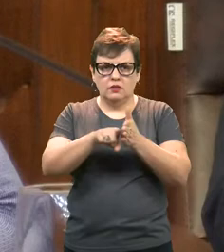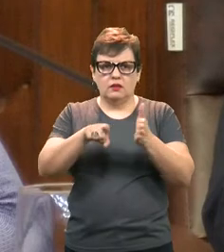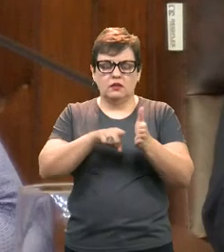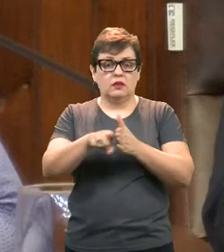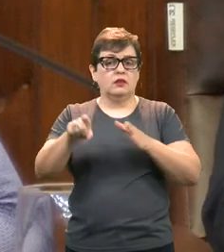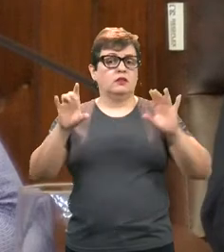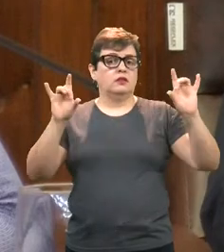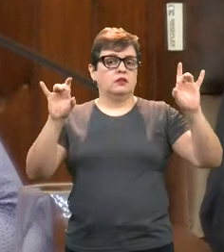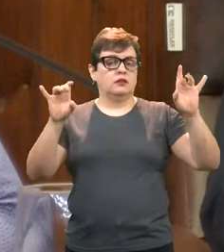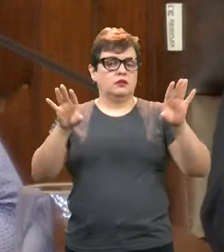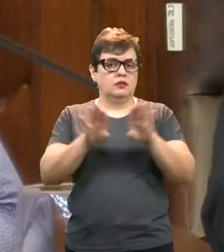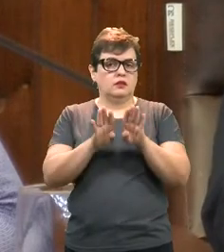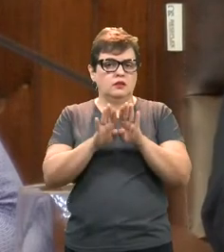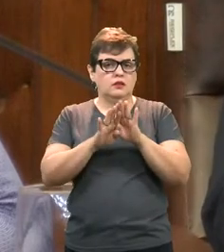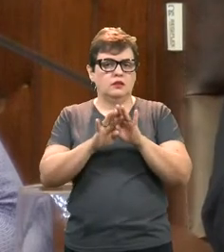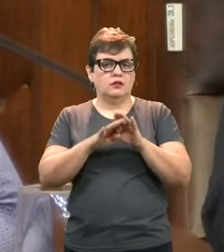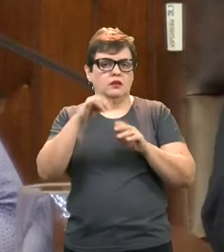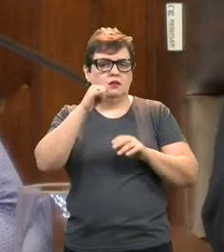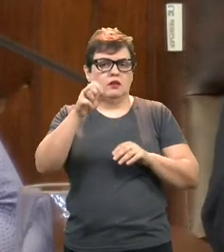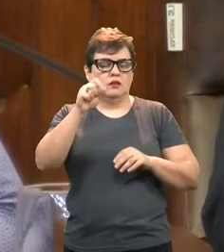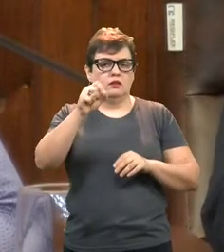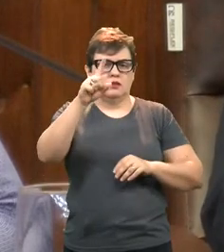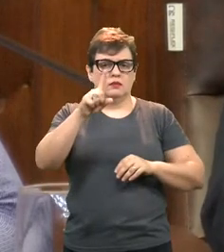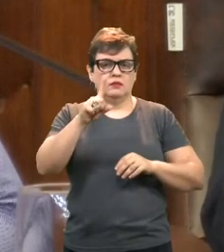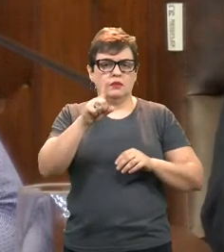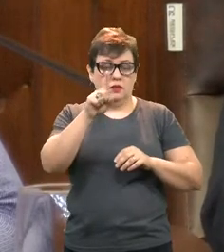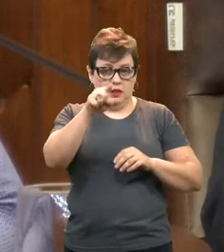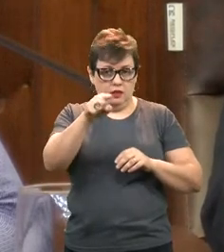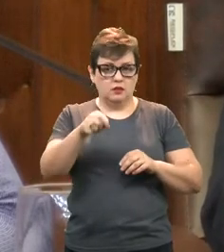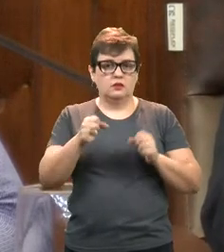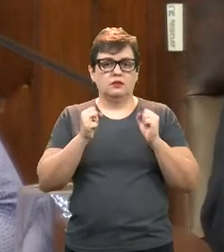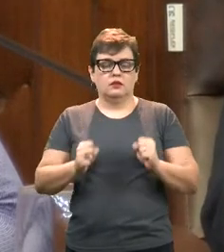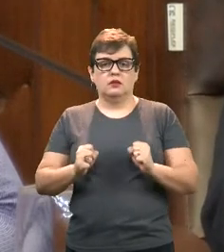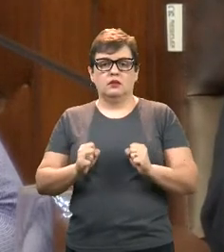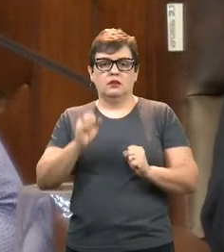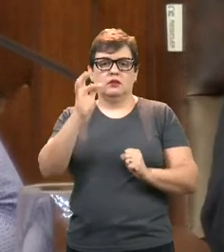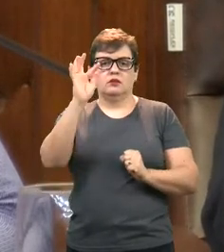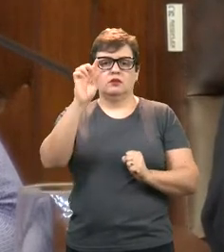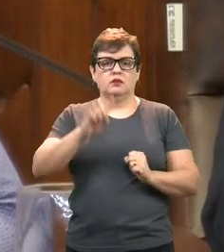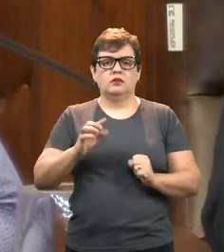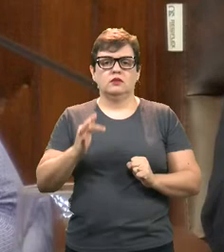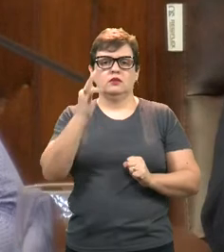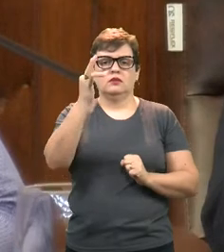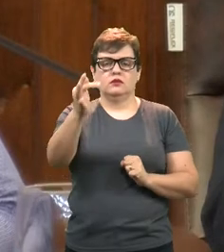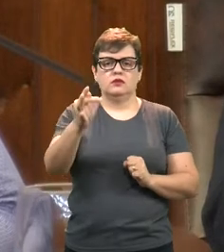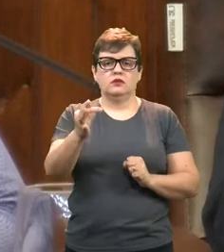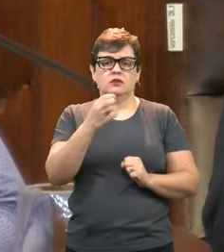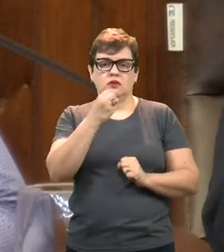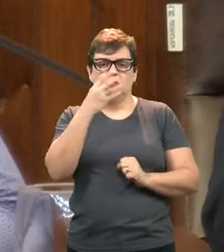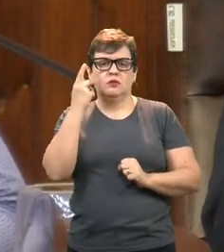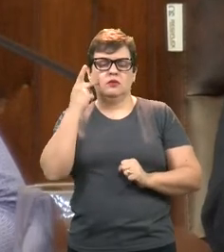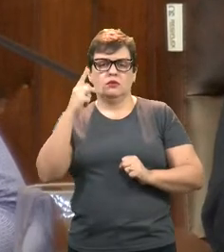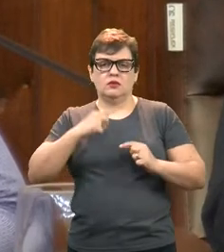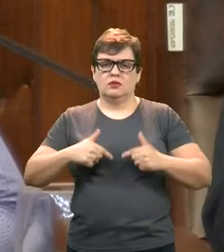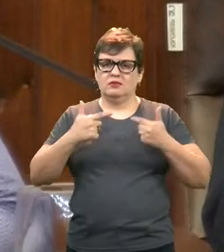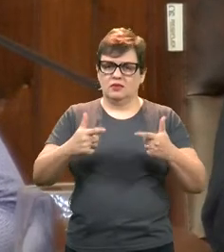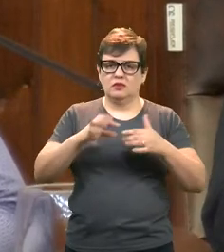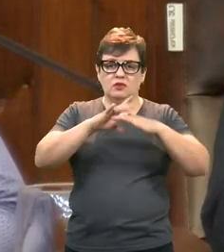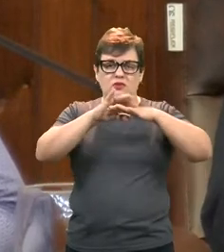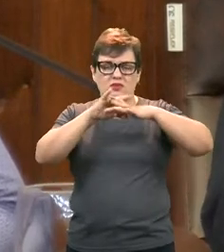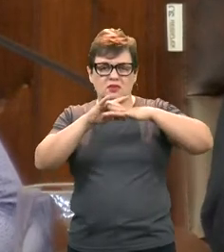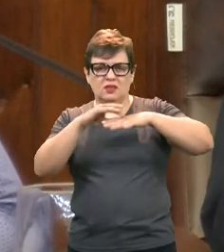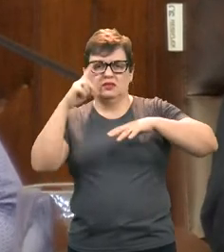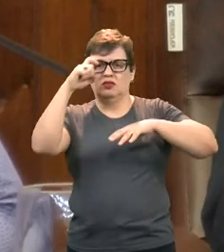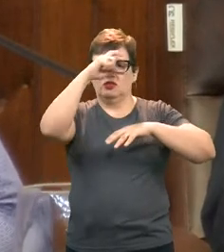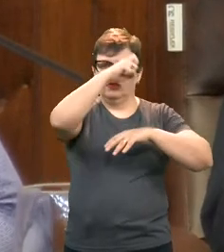especialistas afirmam esse pode ser o futuro promissor para enfrentarmos o Alzheimer, o